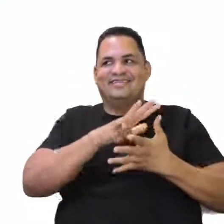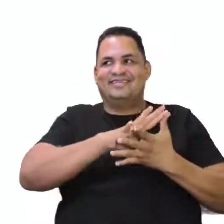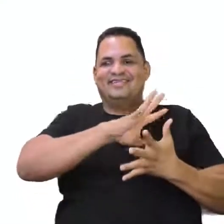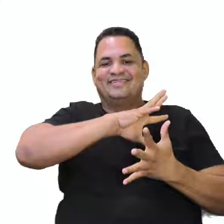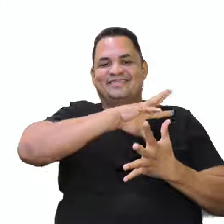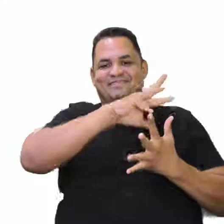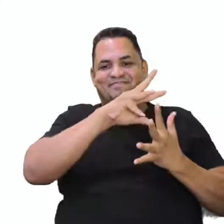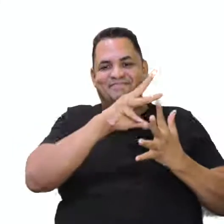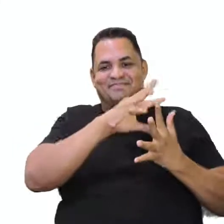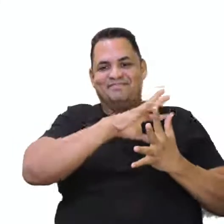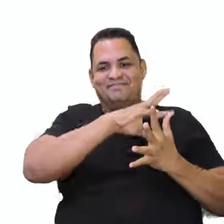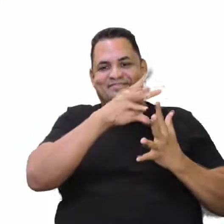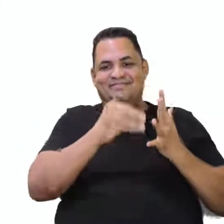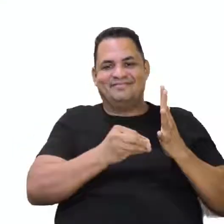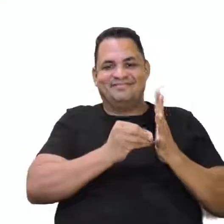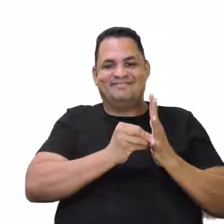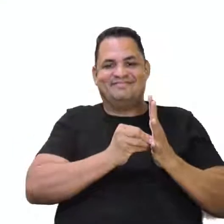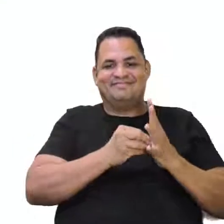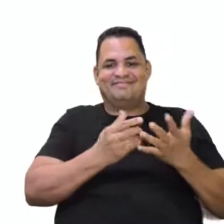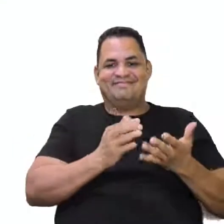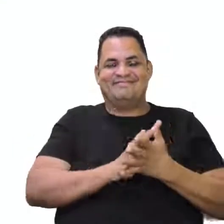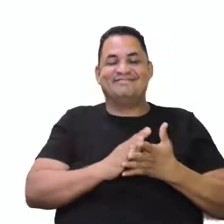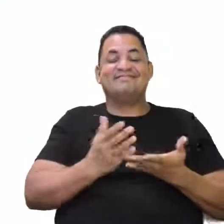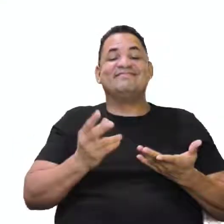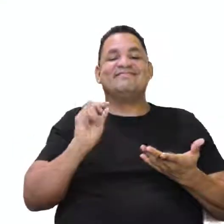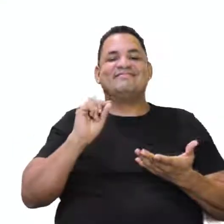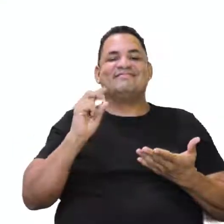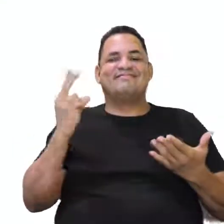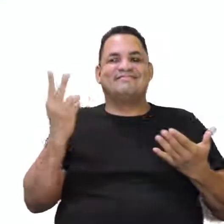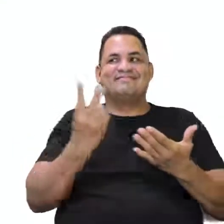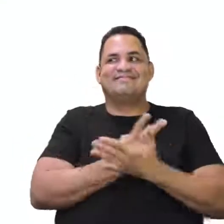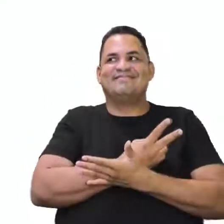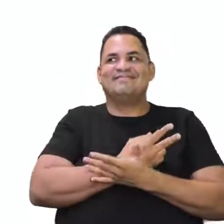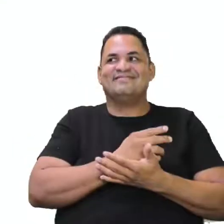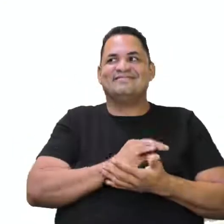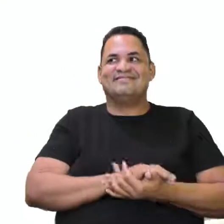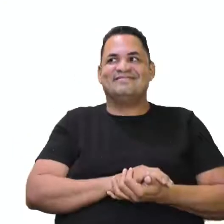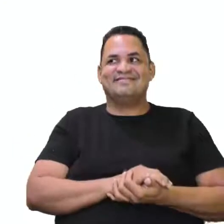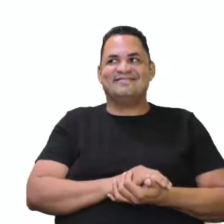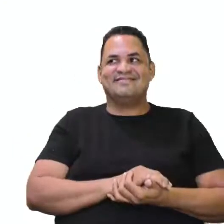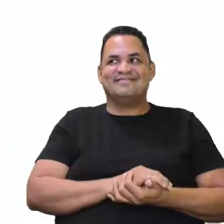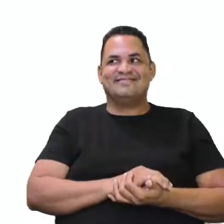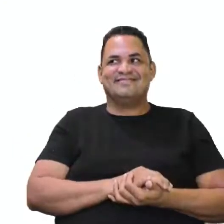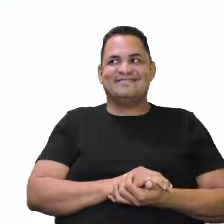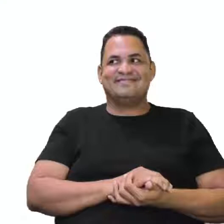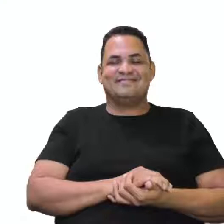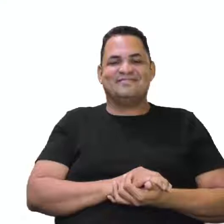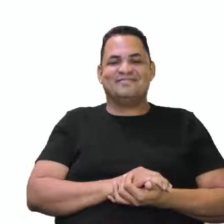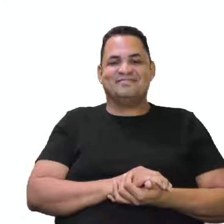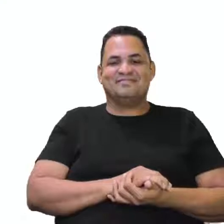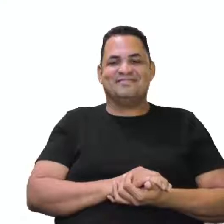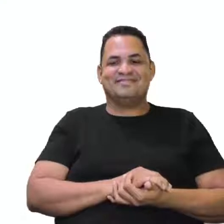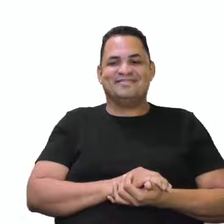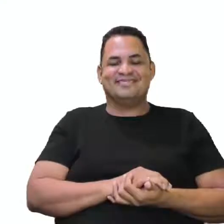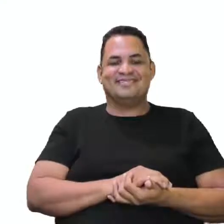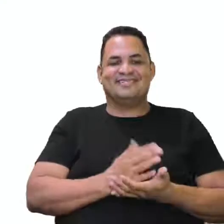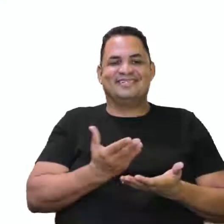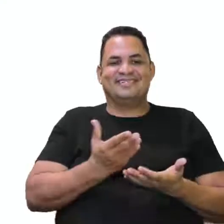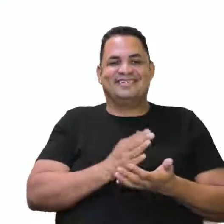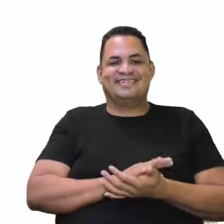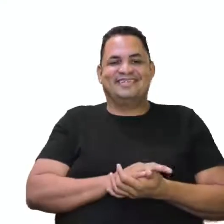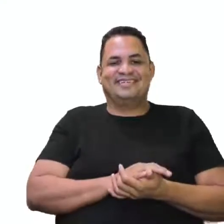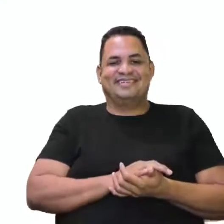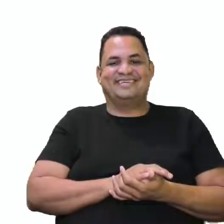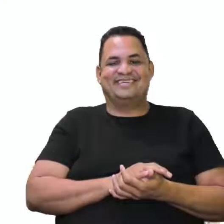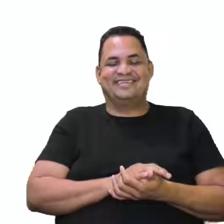Amazônia. E aí o que acontece, né? A amplitude, o maior